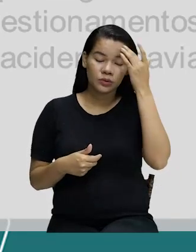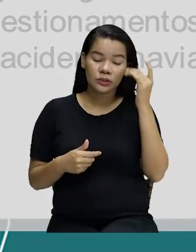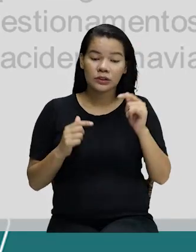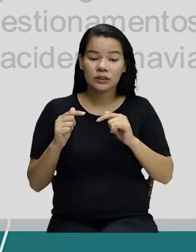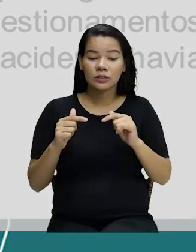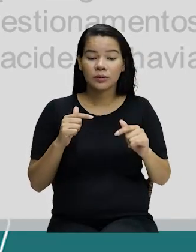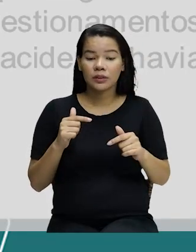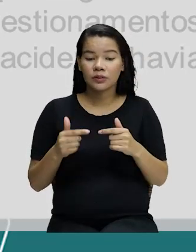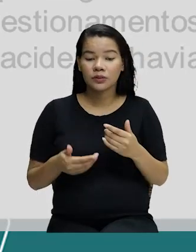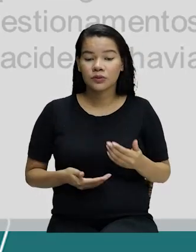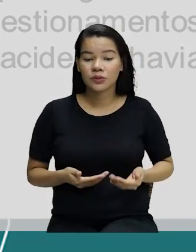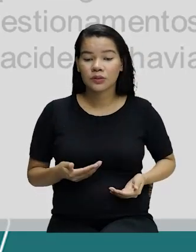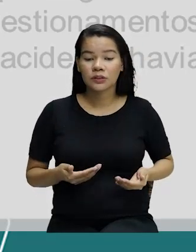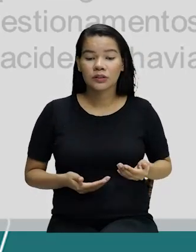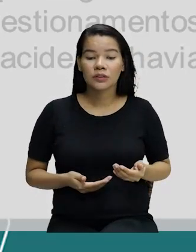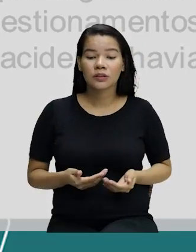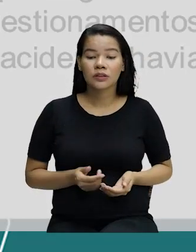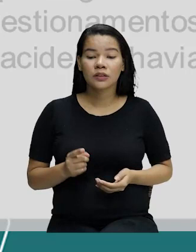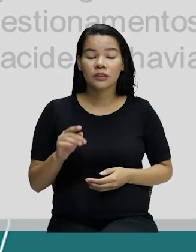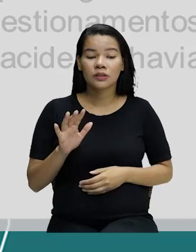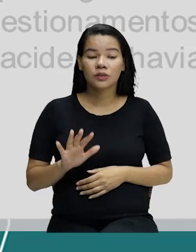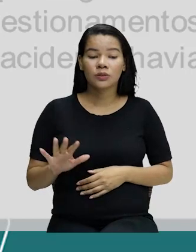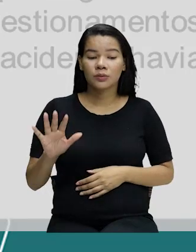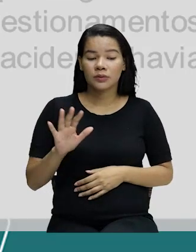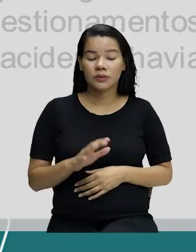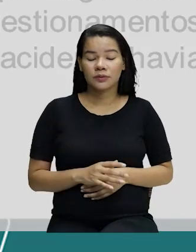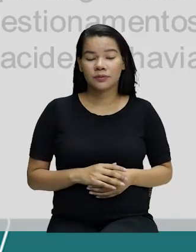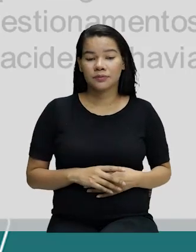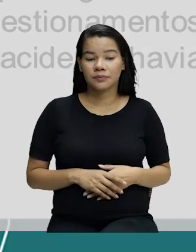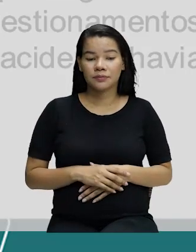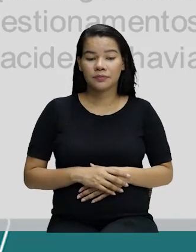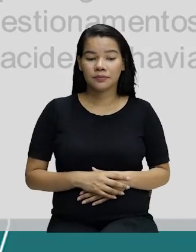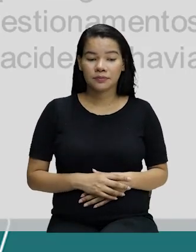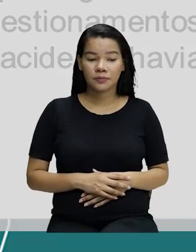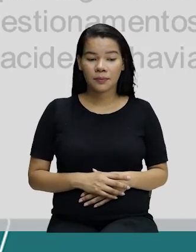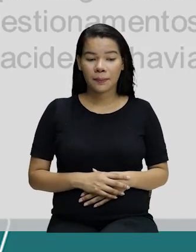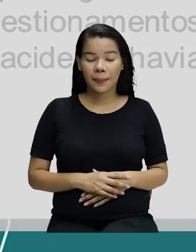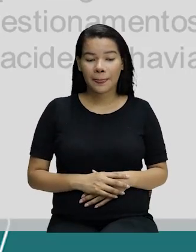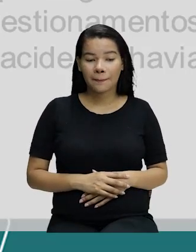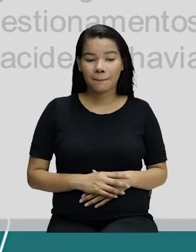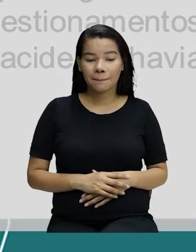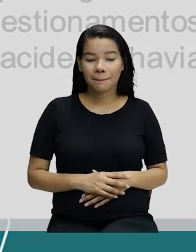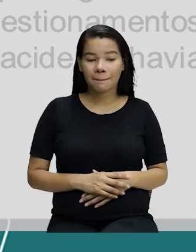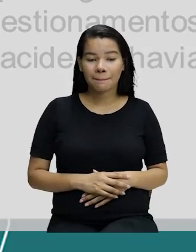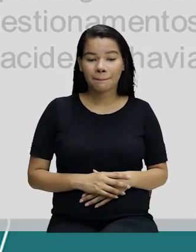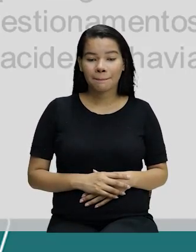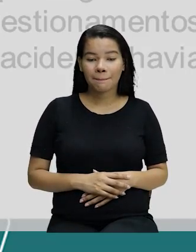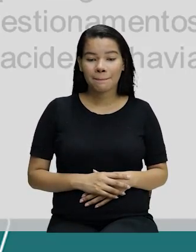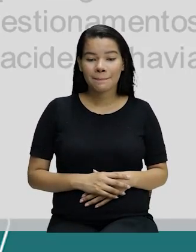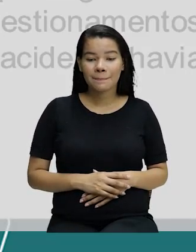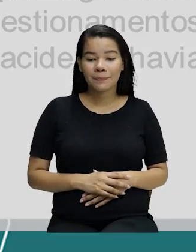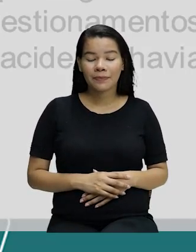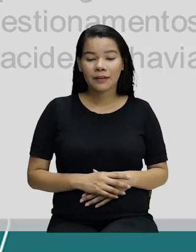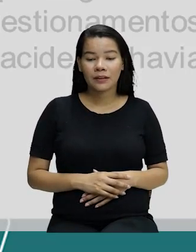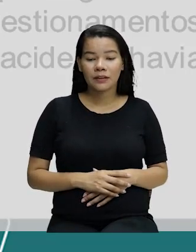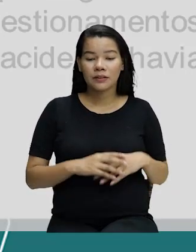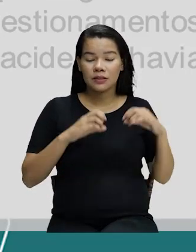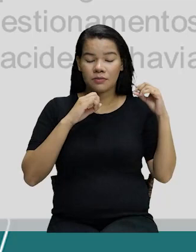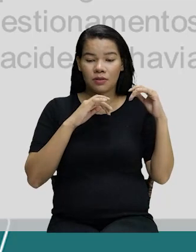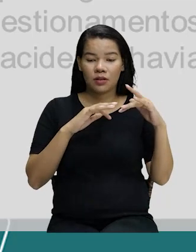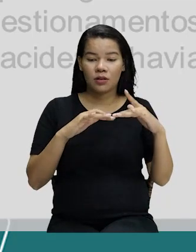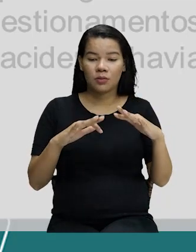os trabalhadores desse complexo, do complexo de Chernobyl. A radiação espalhou-se pelo